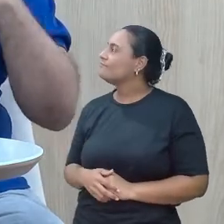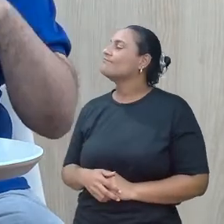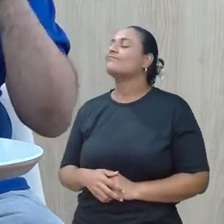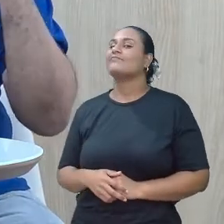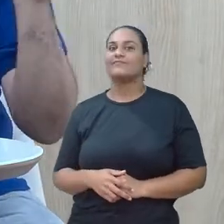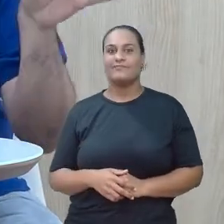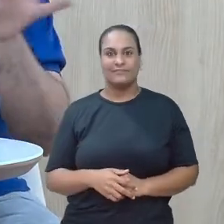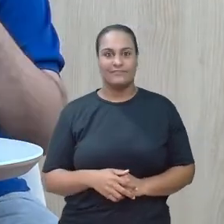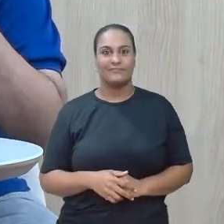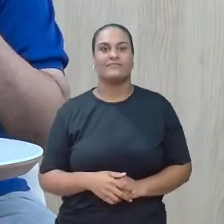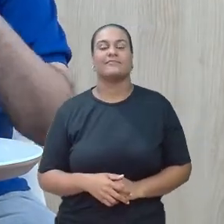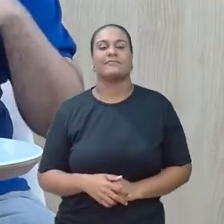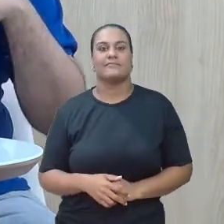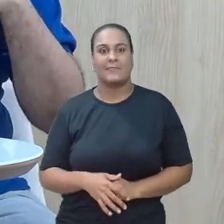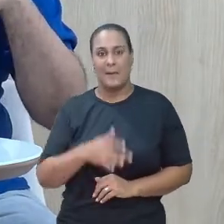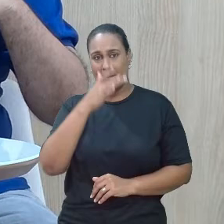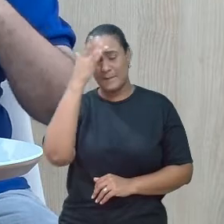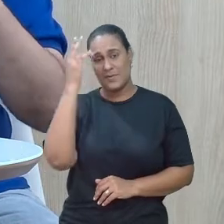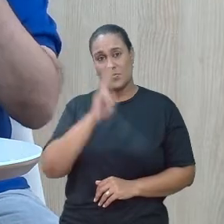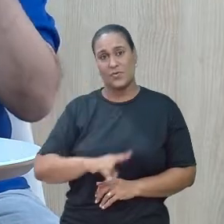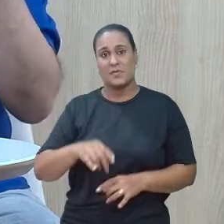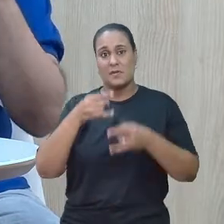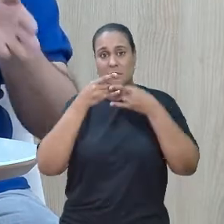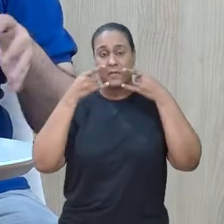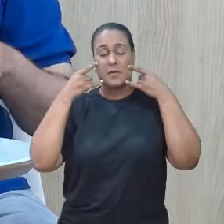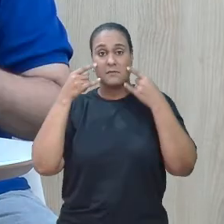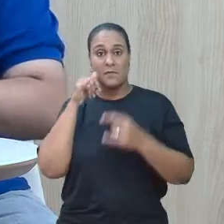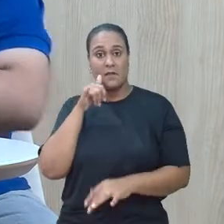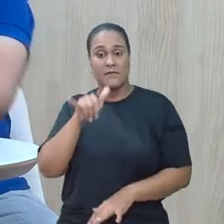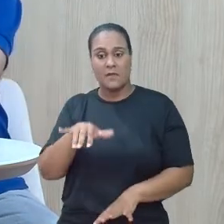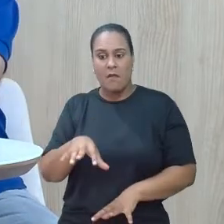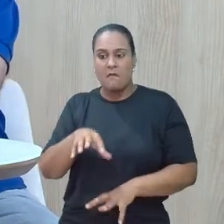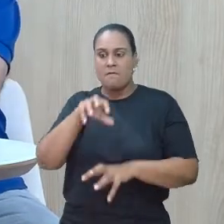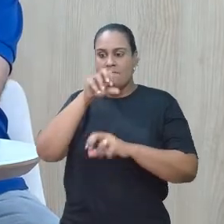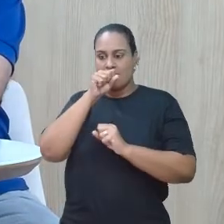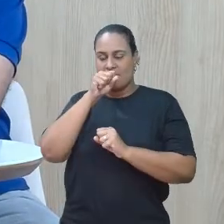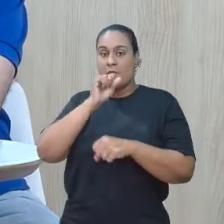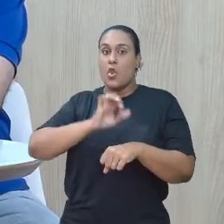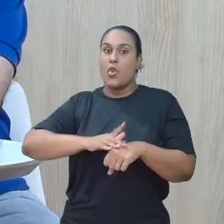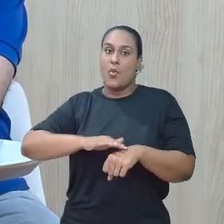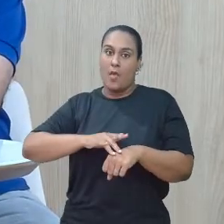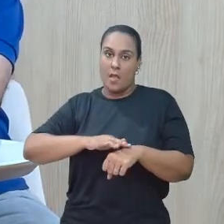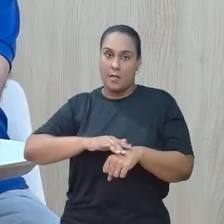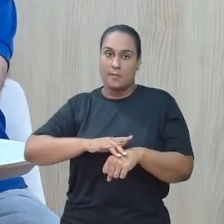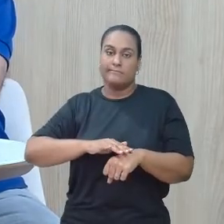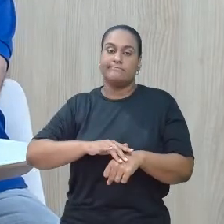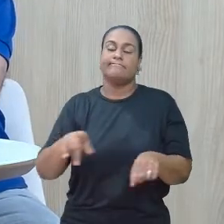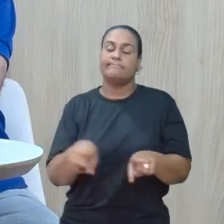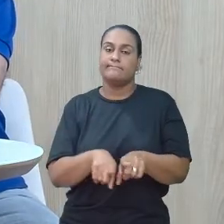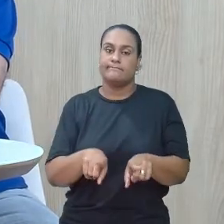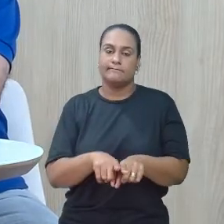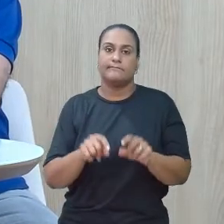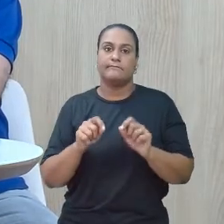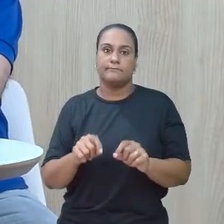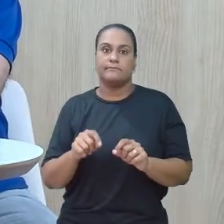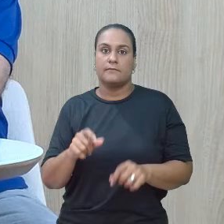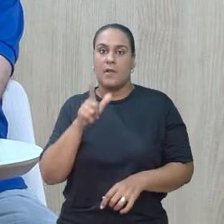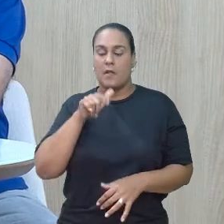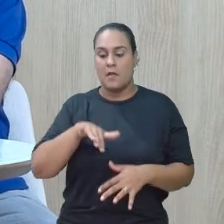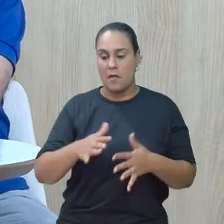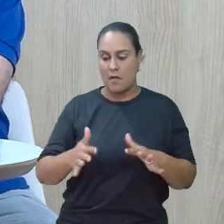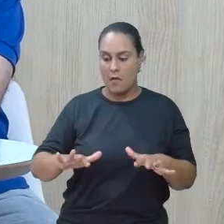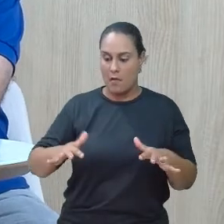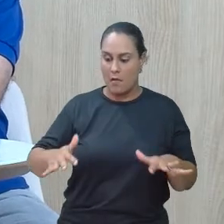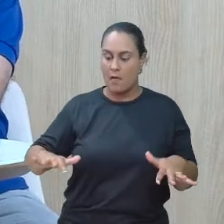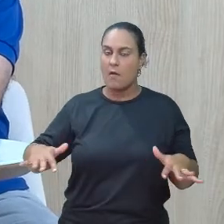de máscaras, enfim, né? Justamente para evitar essa contaminação tóxica e também a questão dos oceanos, né?